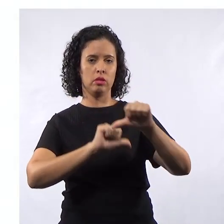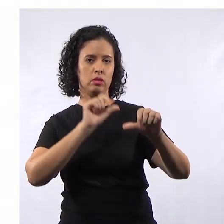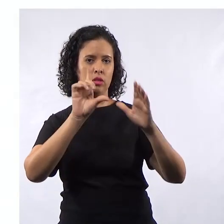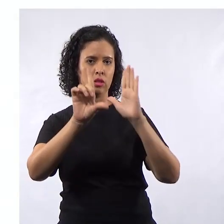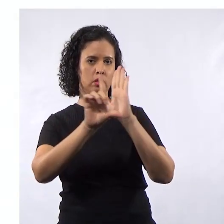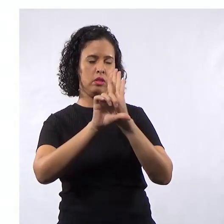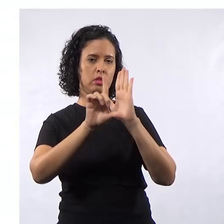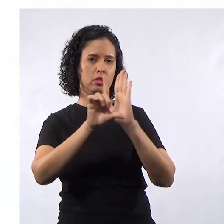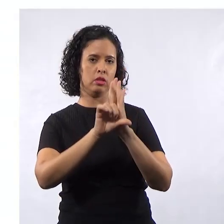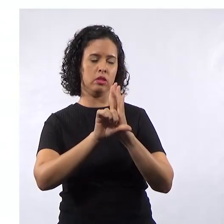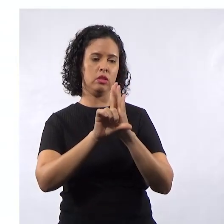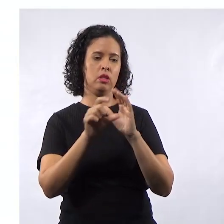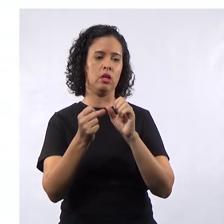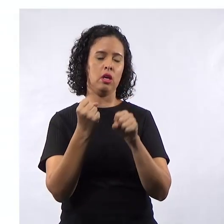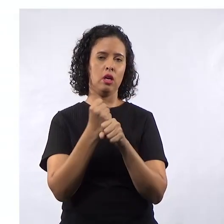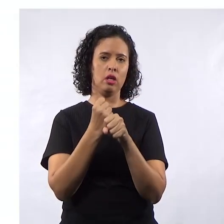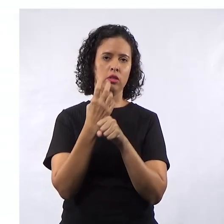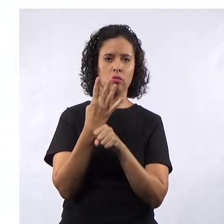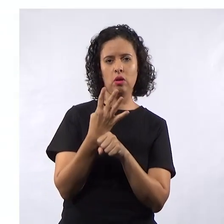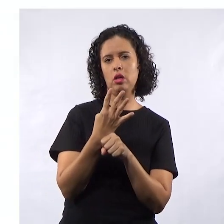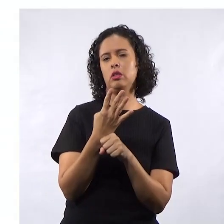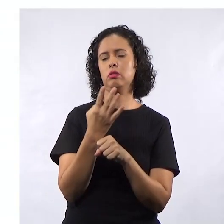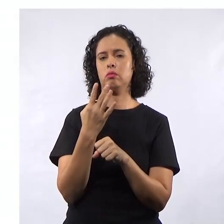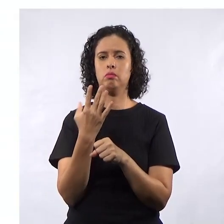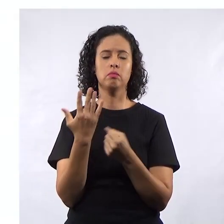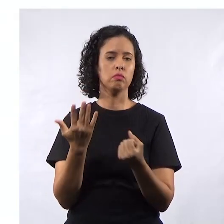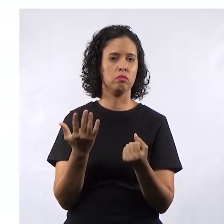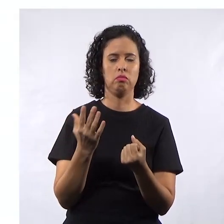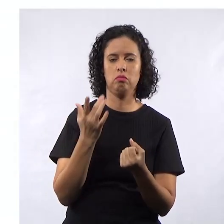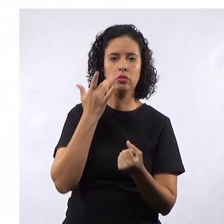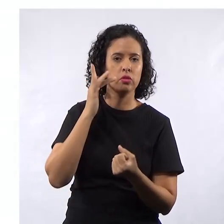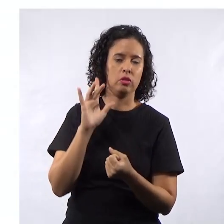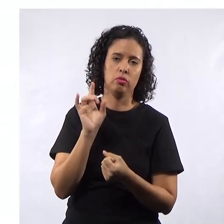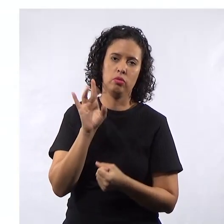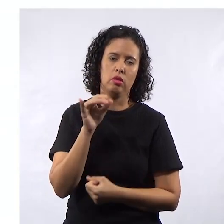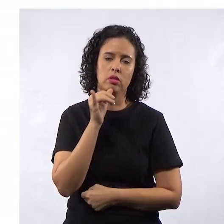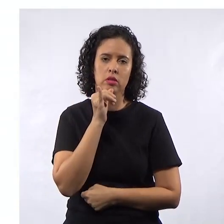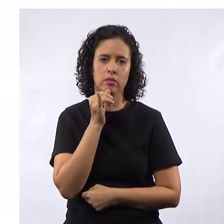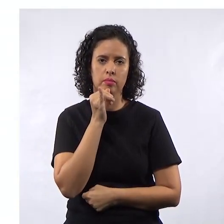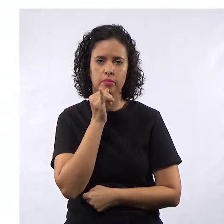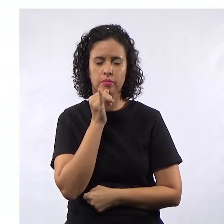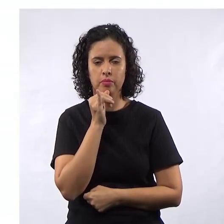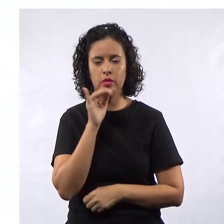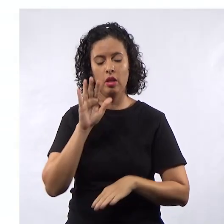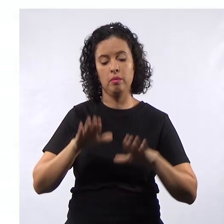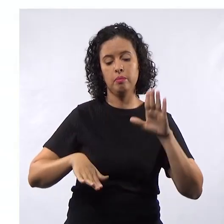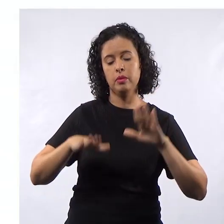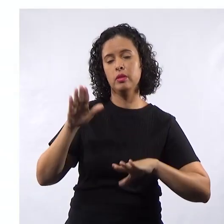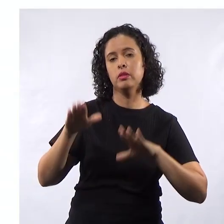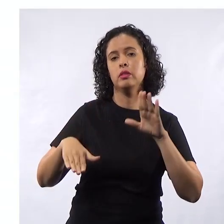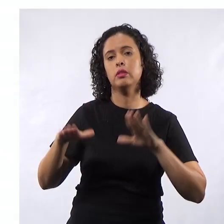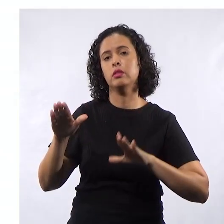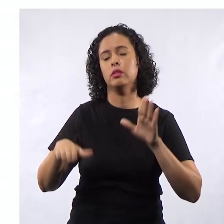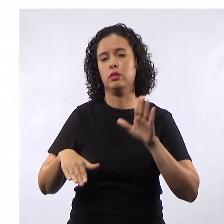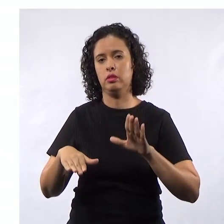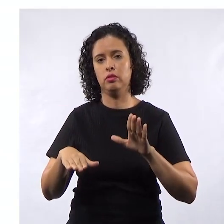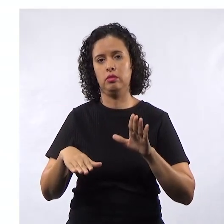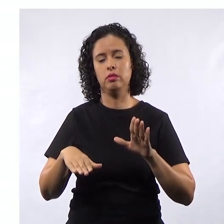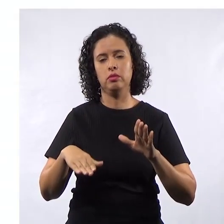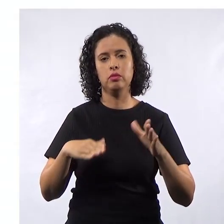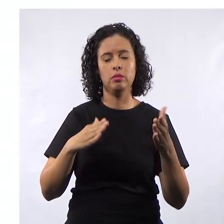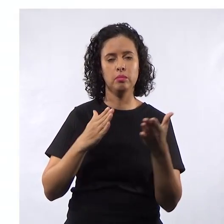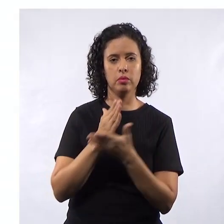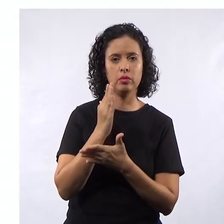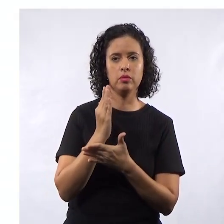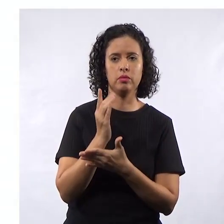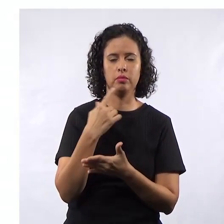a lei, por exemplo, para 4 anos ou para 5, não sei, não importa. São exemplos, né? Vai depender do que aí for aprovado